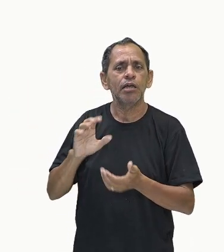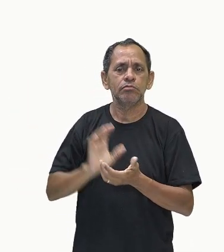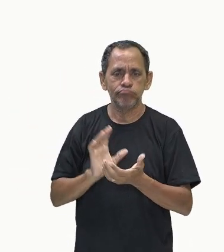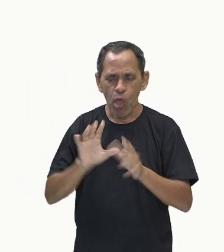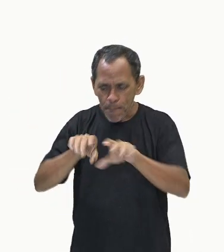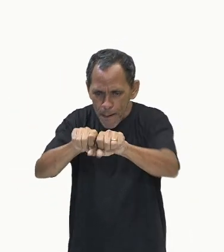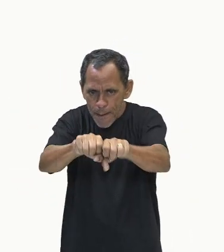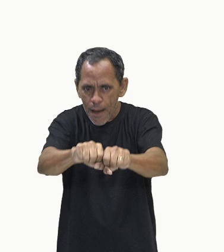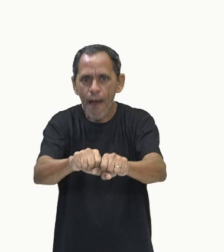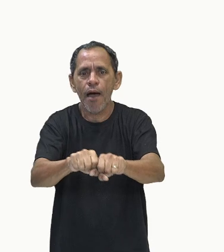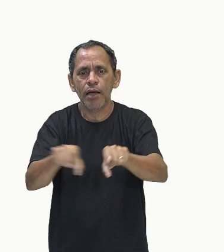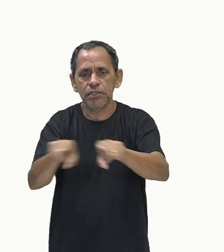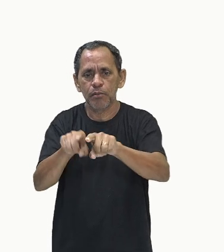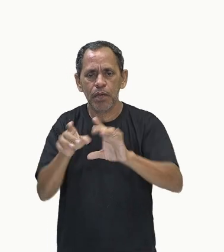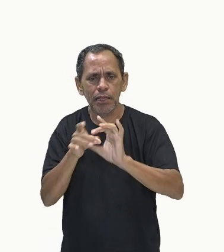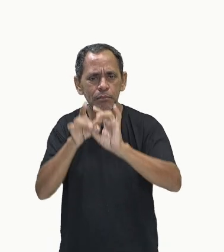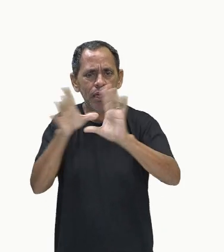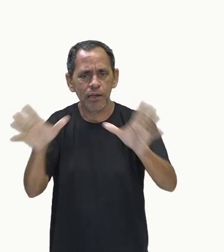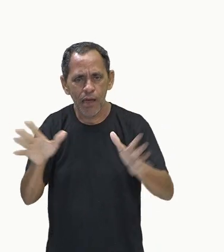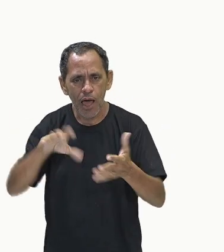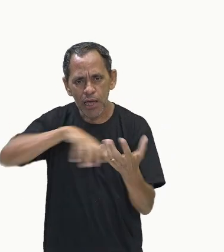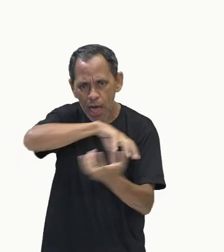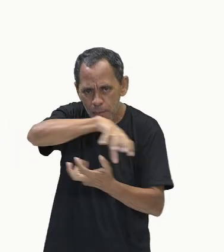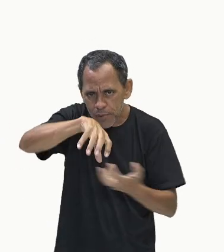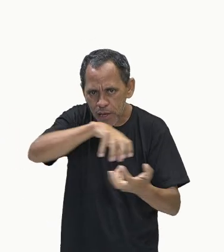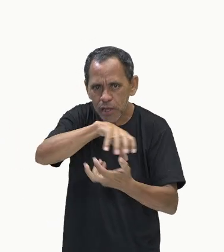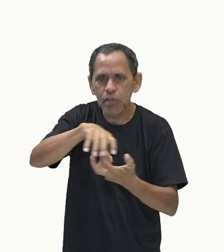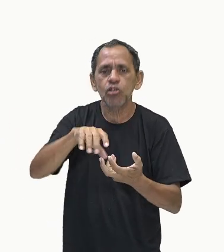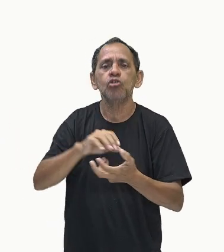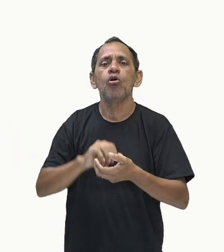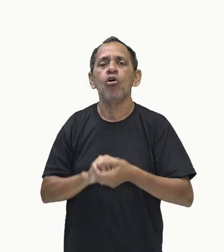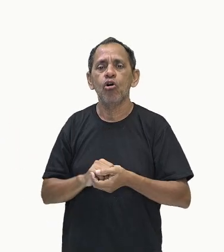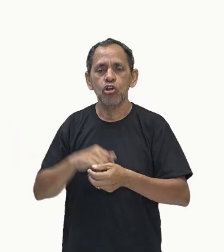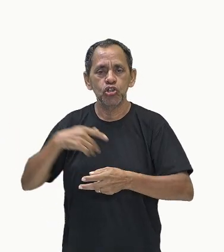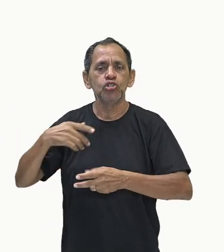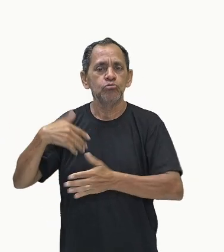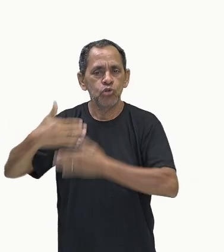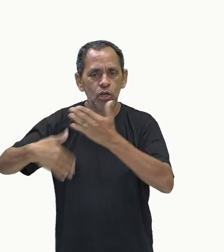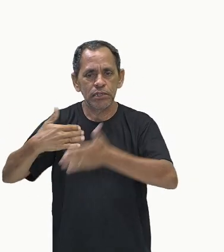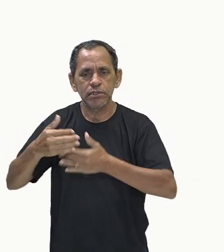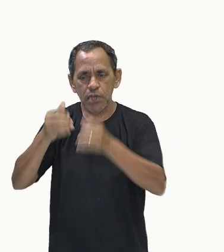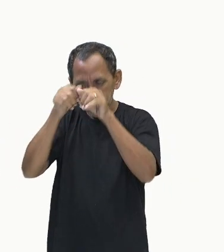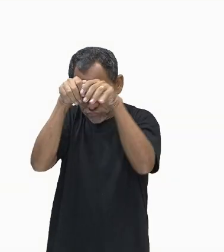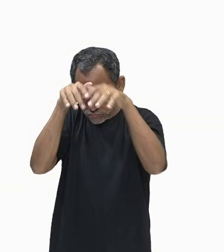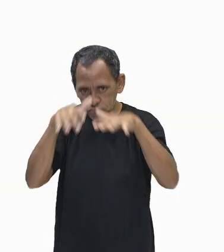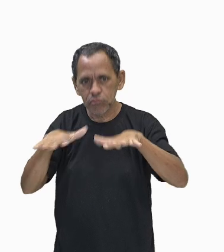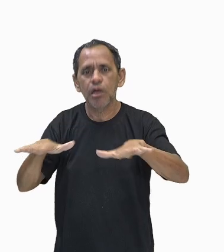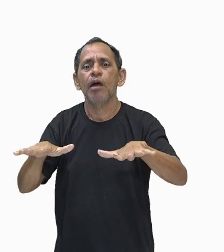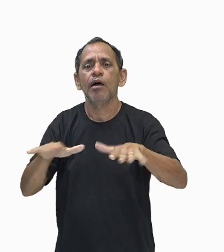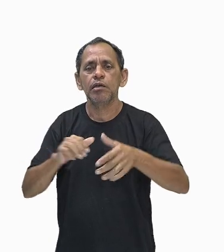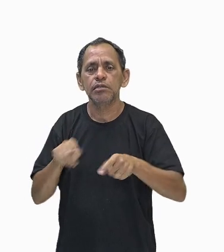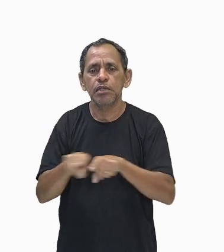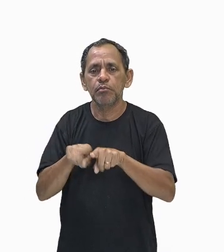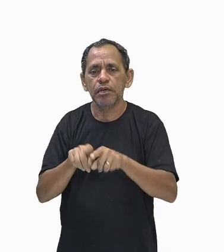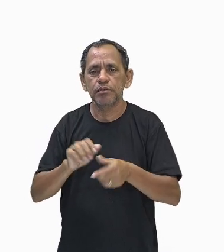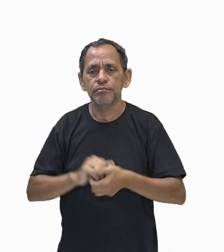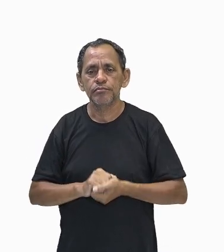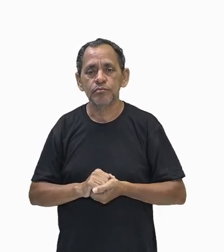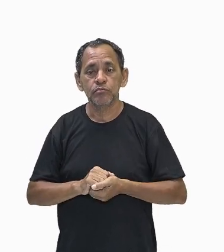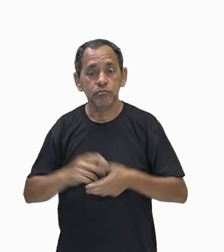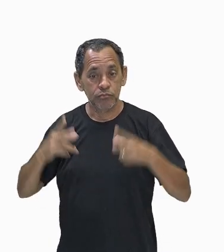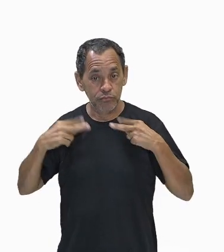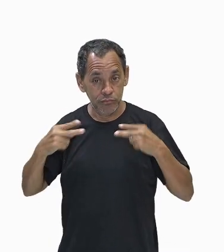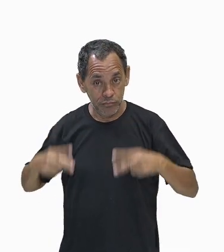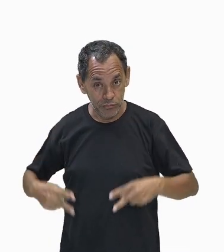procurando evitar rebeliões capazes de desgastar o processo então de expansão. O Alexandre ele respeitou